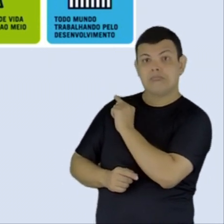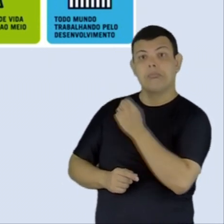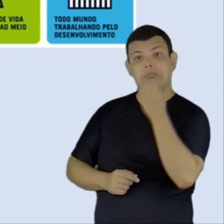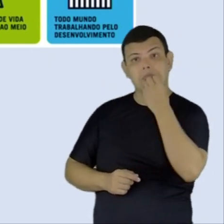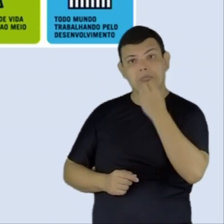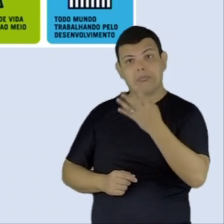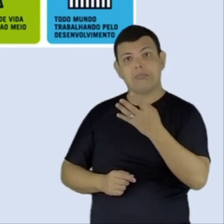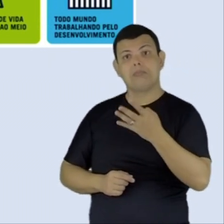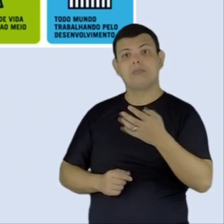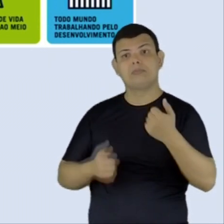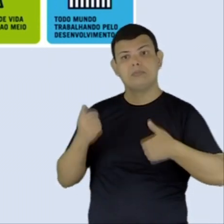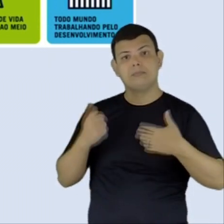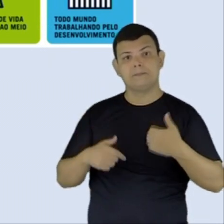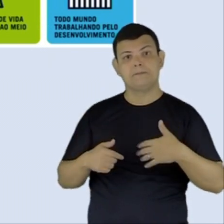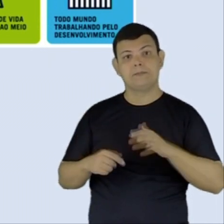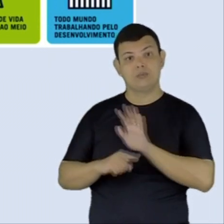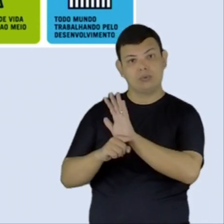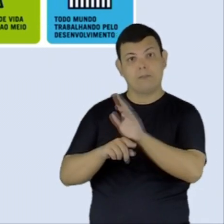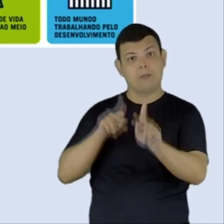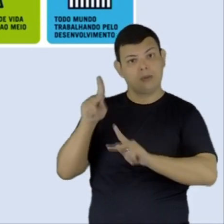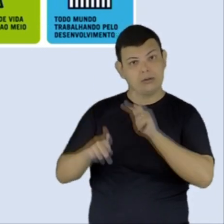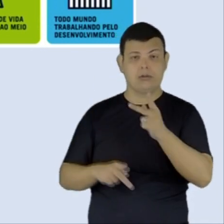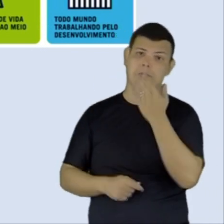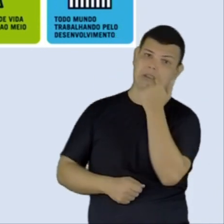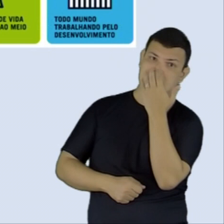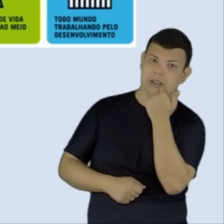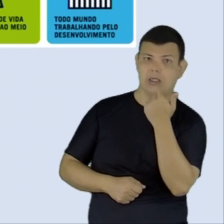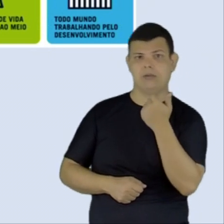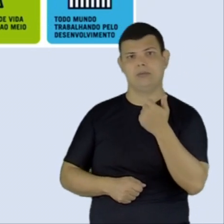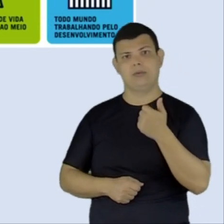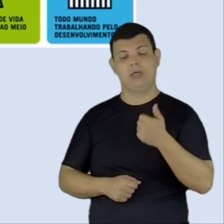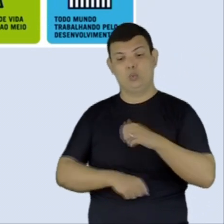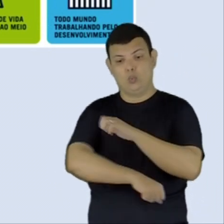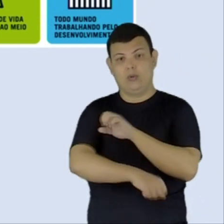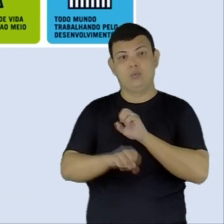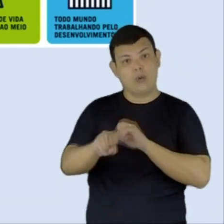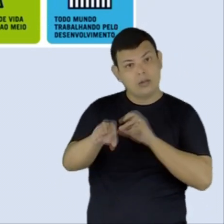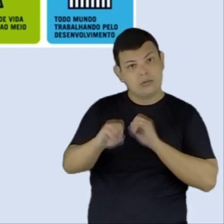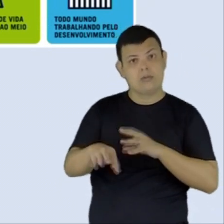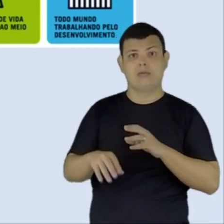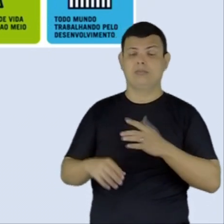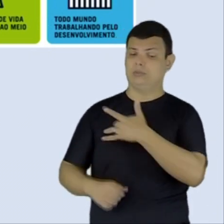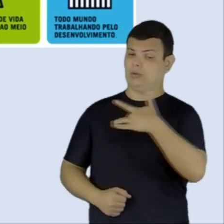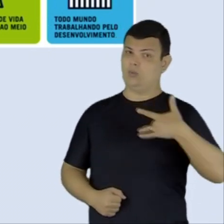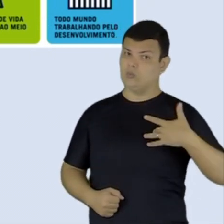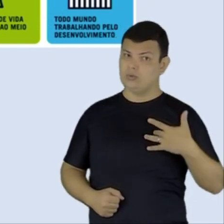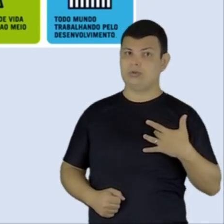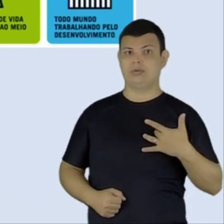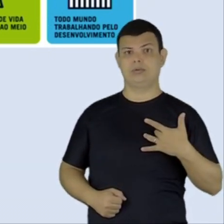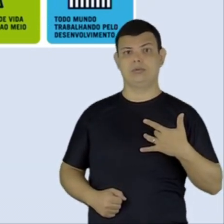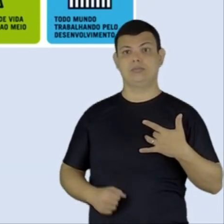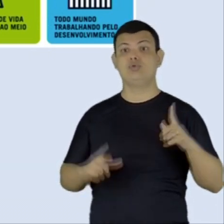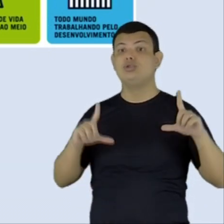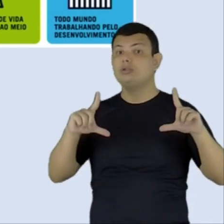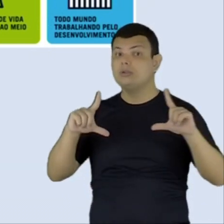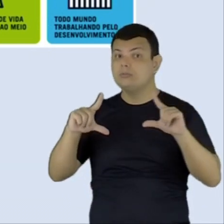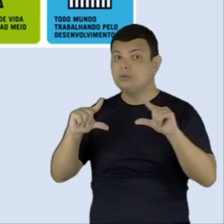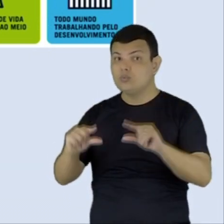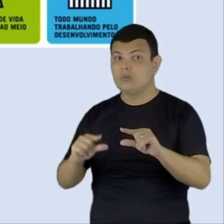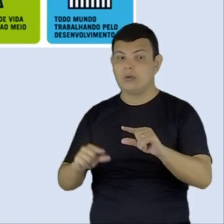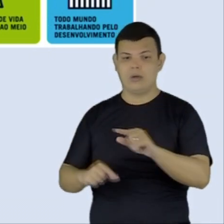as condições de vida da população, como alimentação, educação, saúde, diminuição